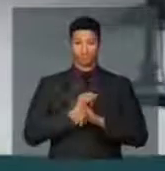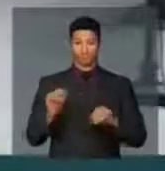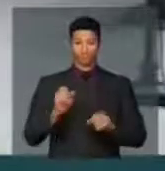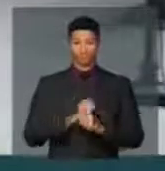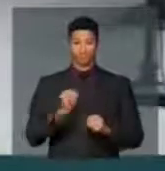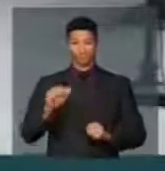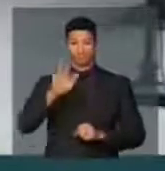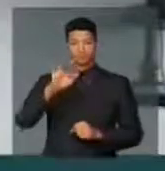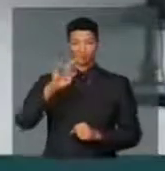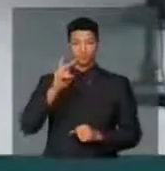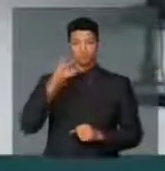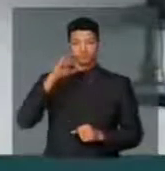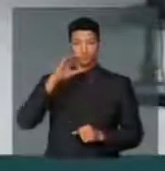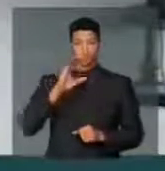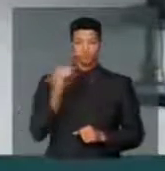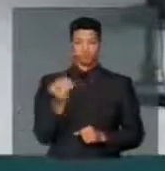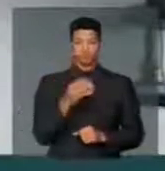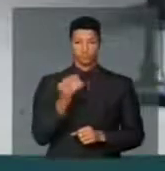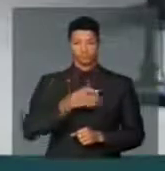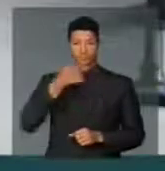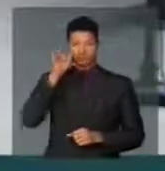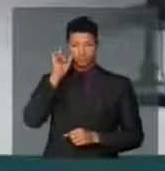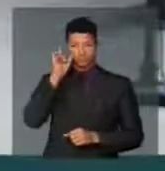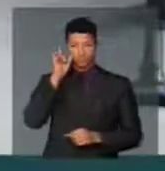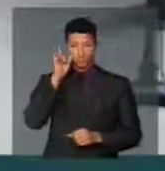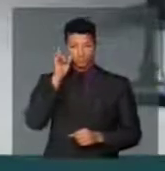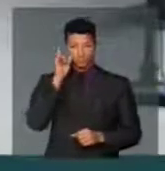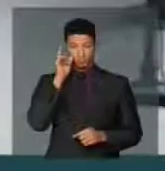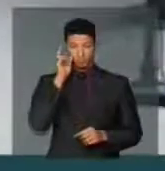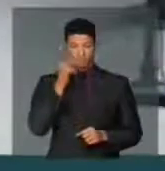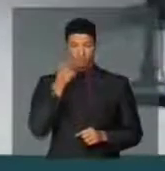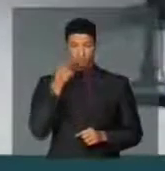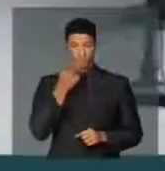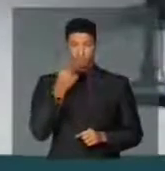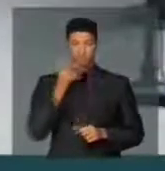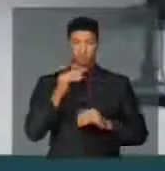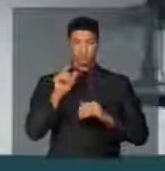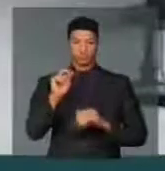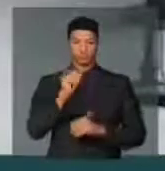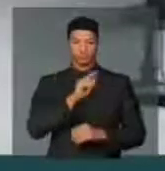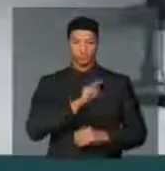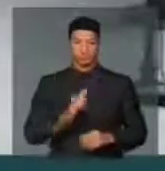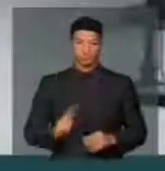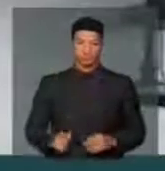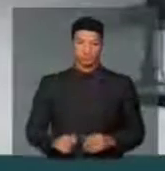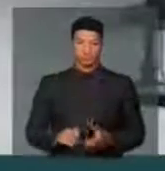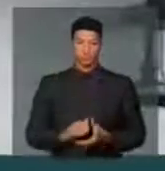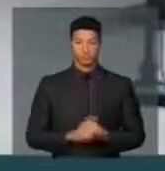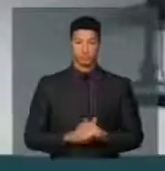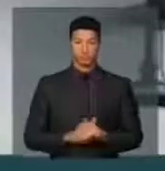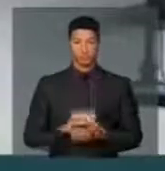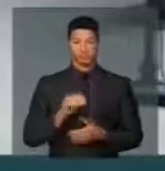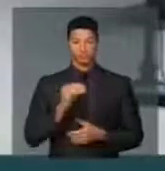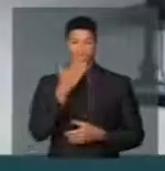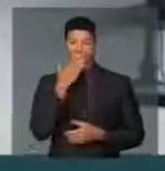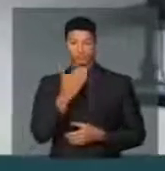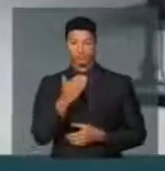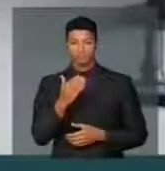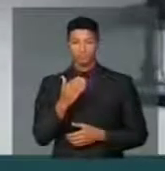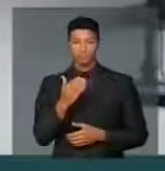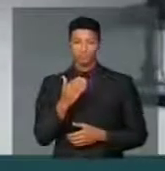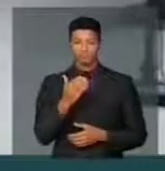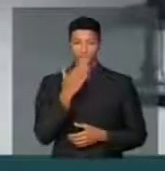grande Fernando Henrique Cardoso recentemente, ontem, se eu não estou enganado, né, que esse governo ou pede a renúncia ou